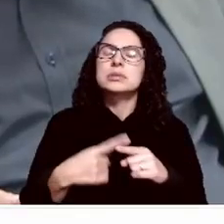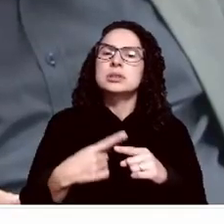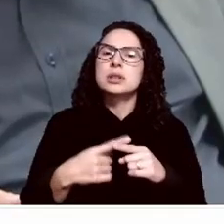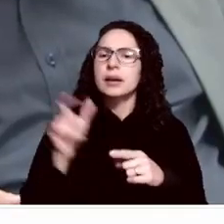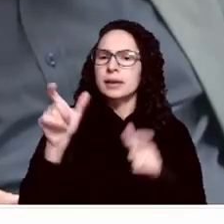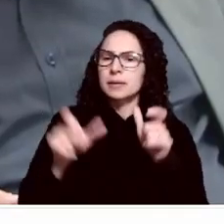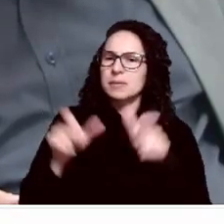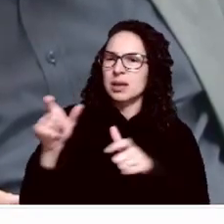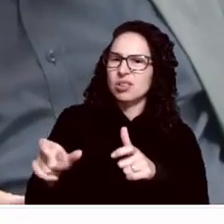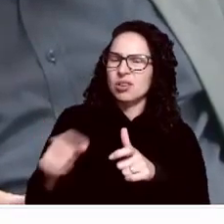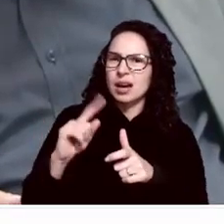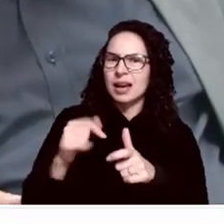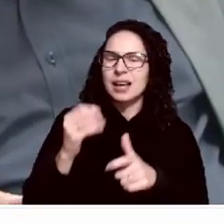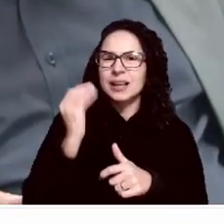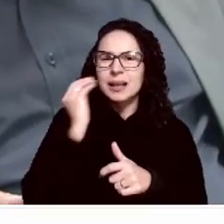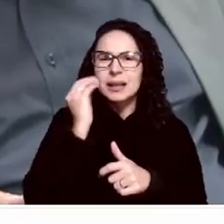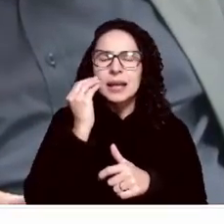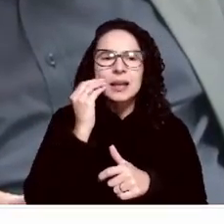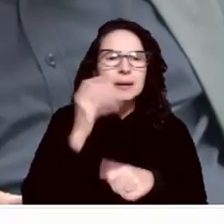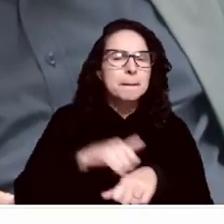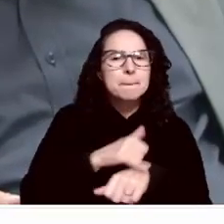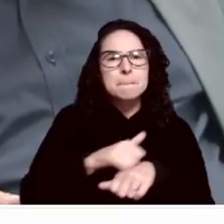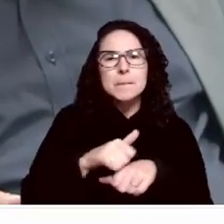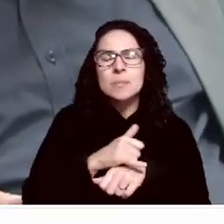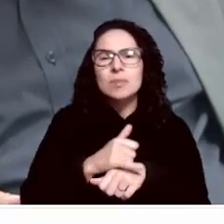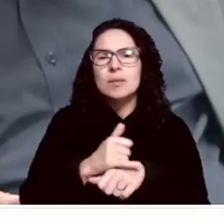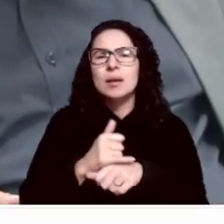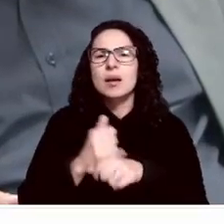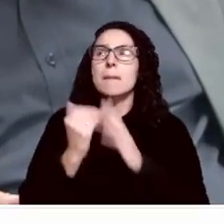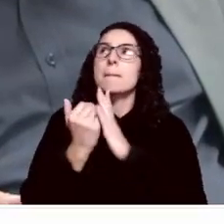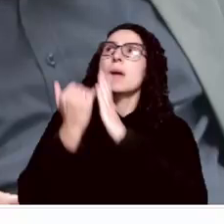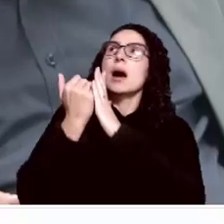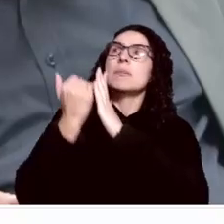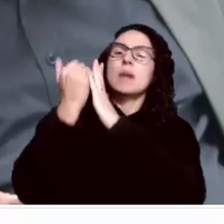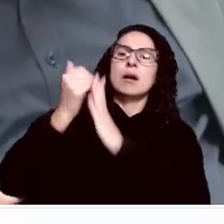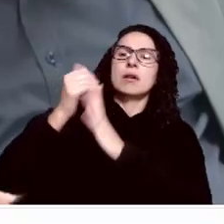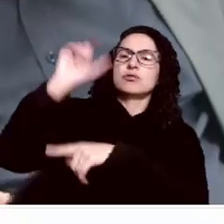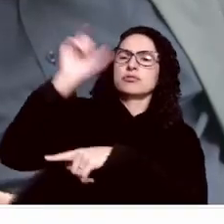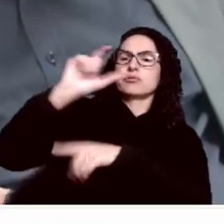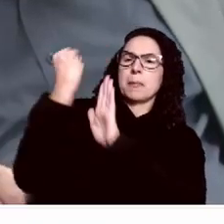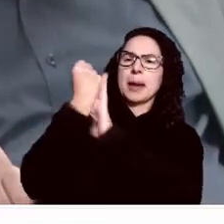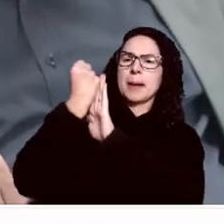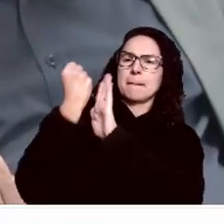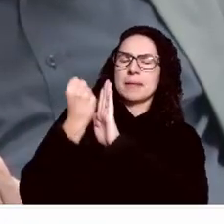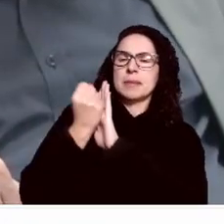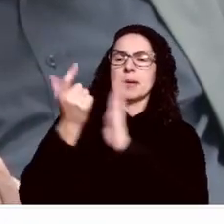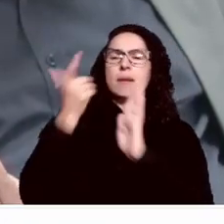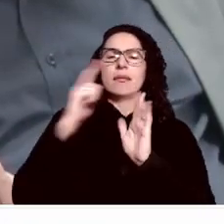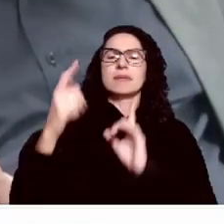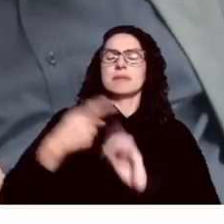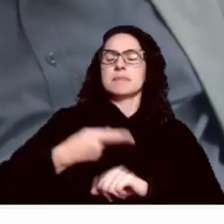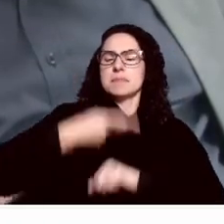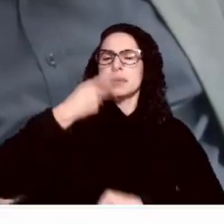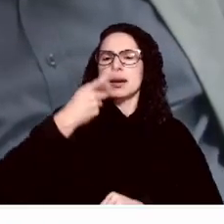elas tentam procurar fazer a um ponto mais alto, mais elevado, seus sinais para serem premiados entre eles, o grupo